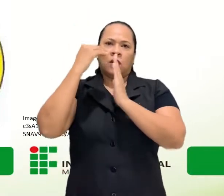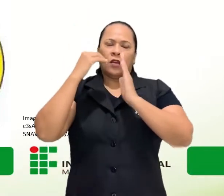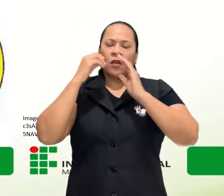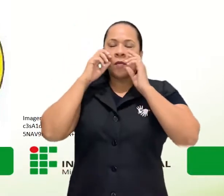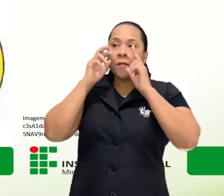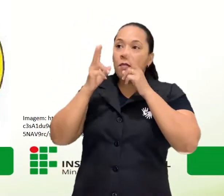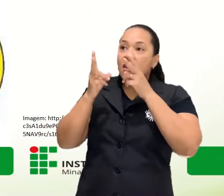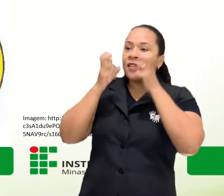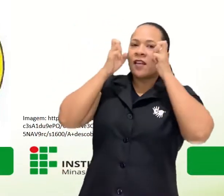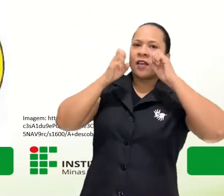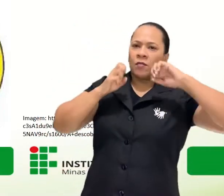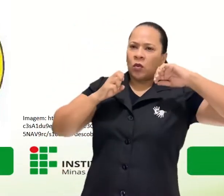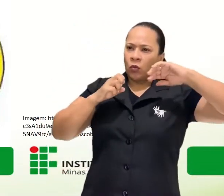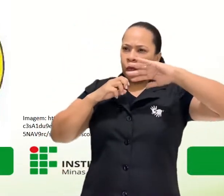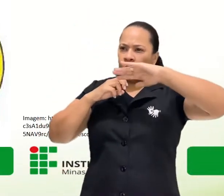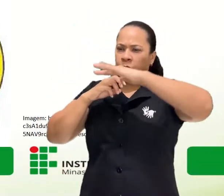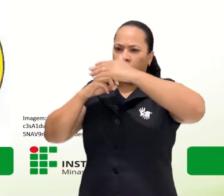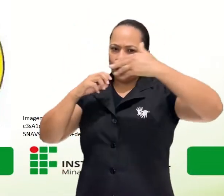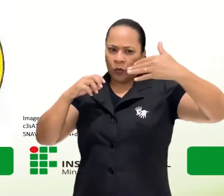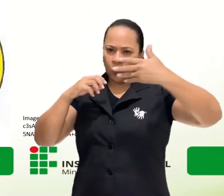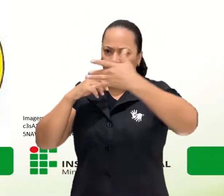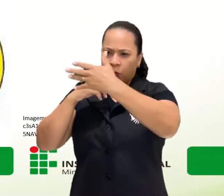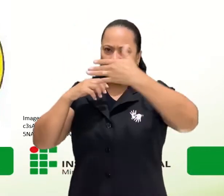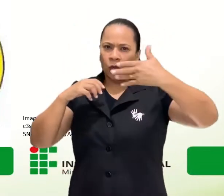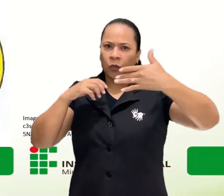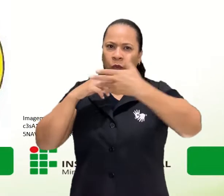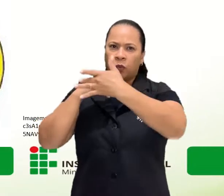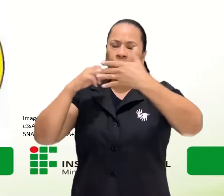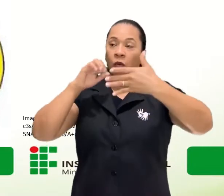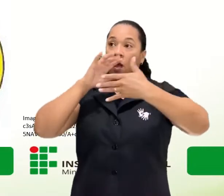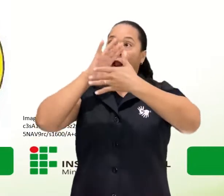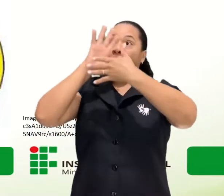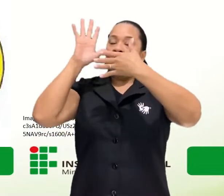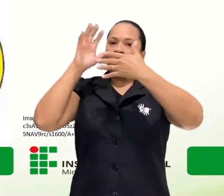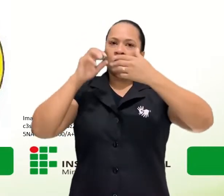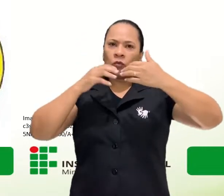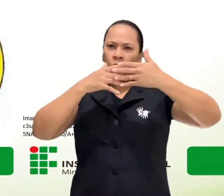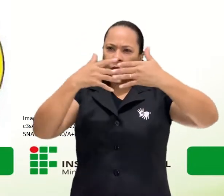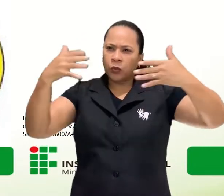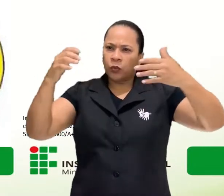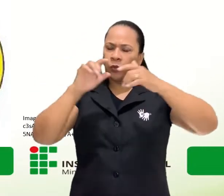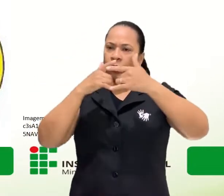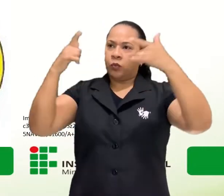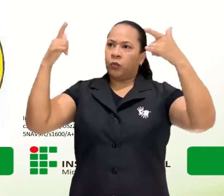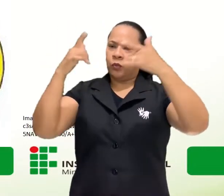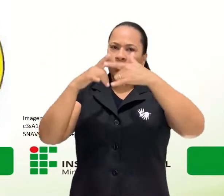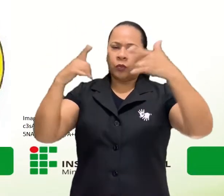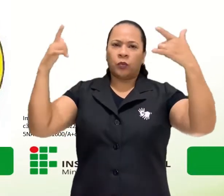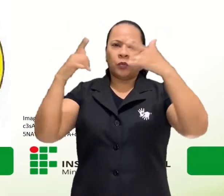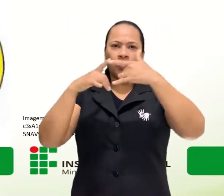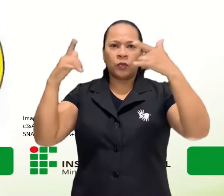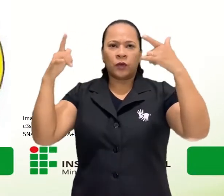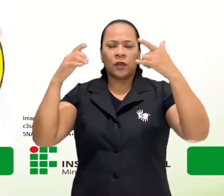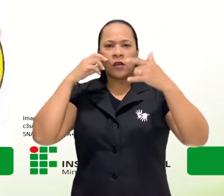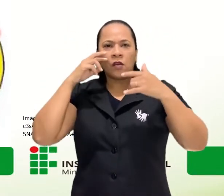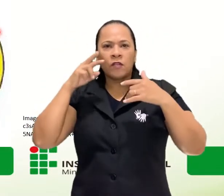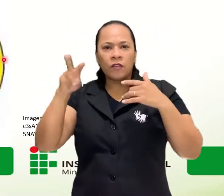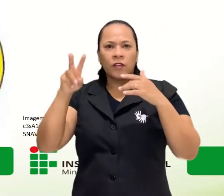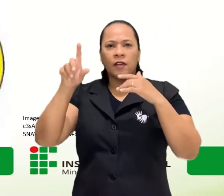raios fluorescentes provenientes do cátodo. Esses raios fluorescentes